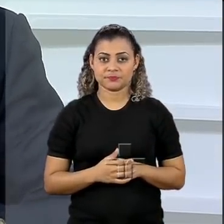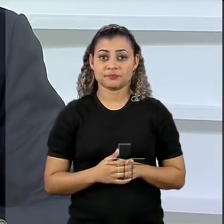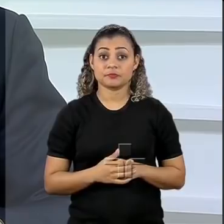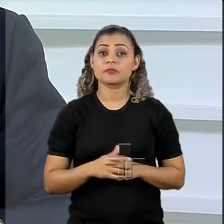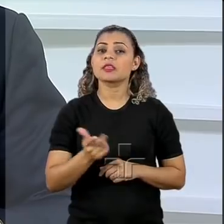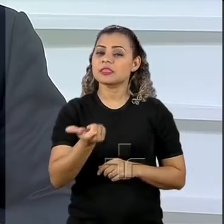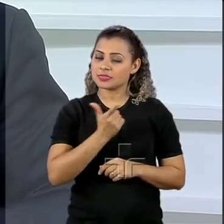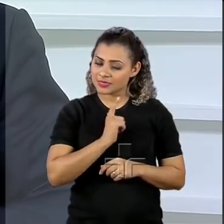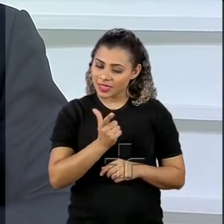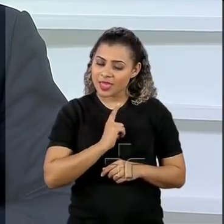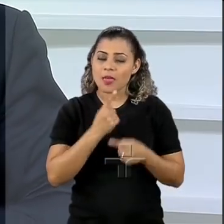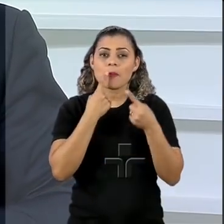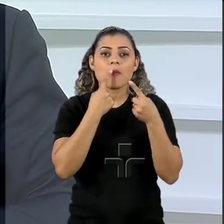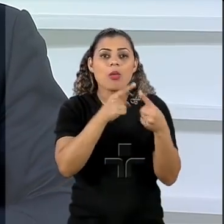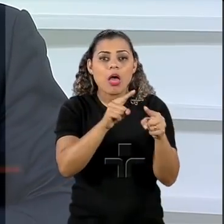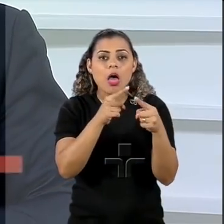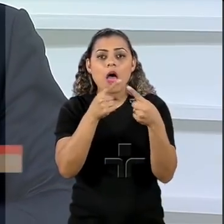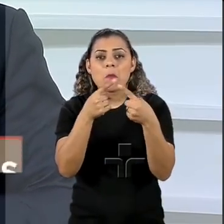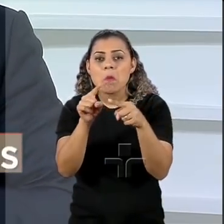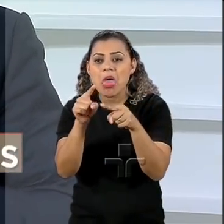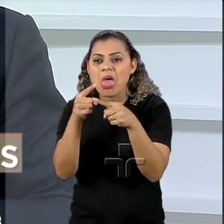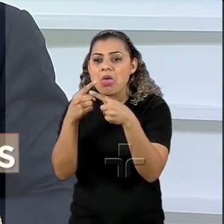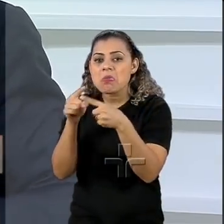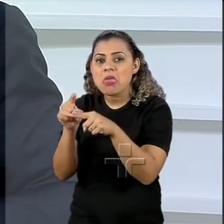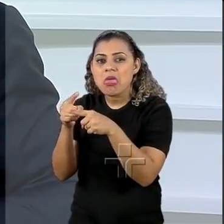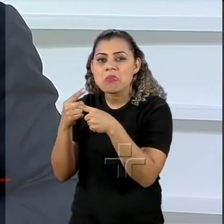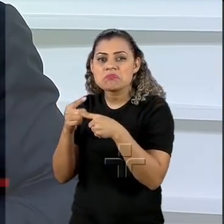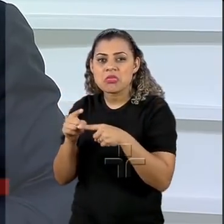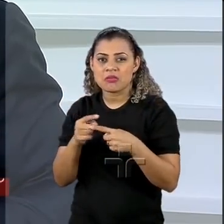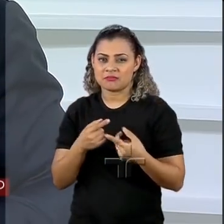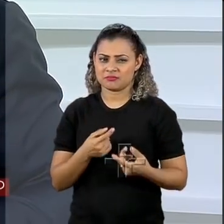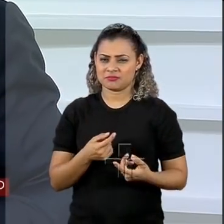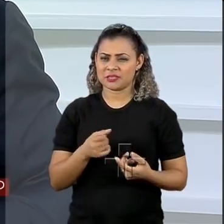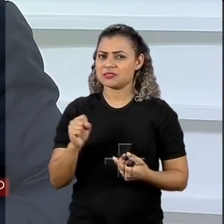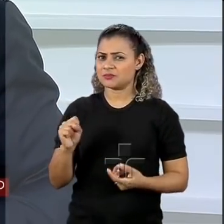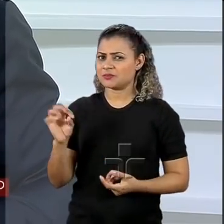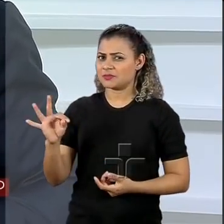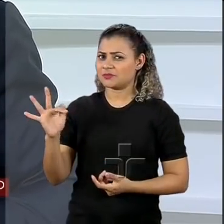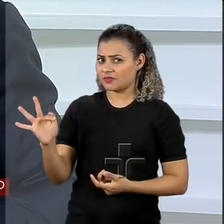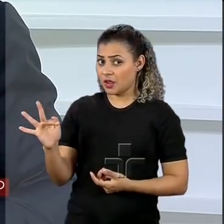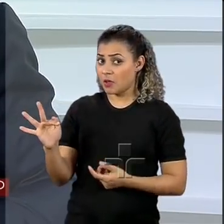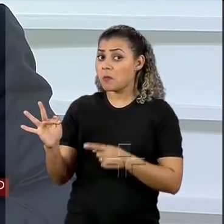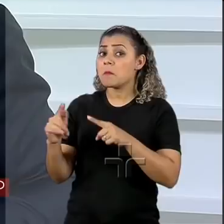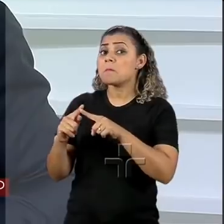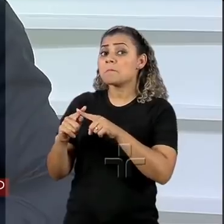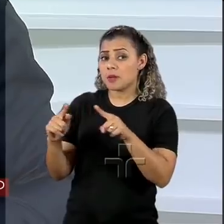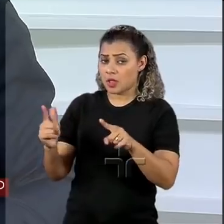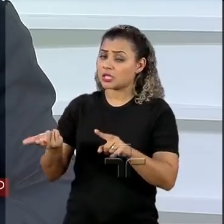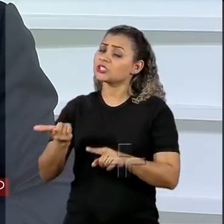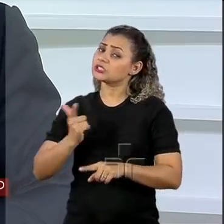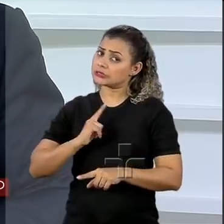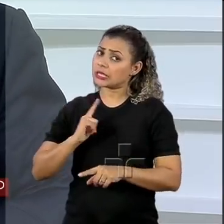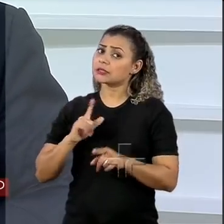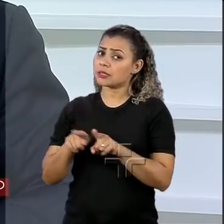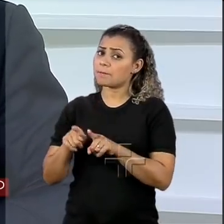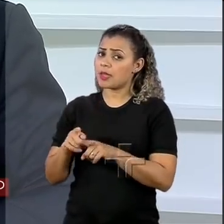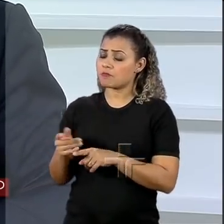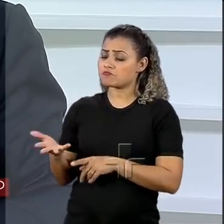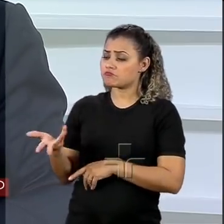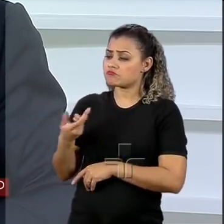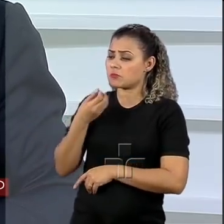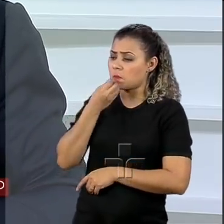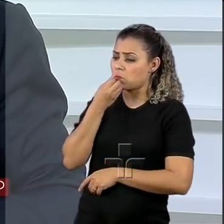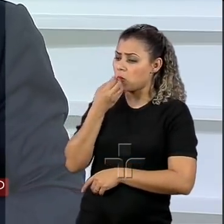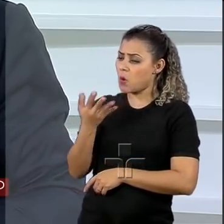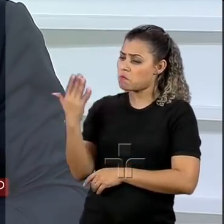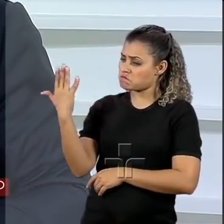muitas críticas, podemos tecer aqui ao Supremo Tribunal Federal, mas também temos muitas razões de elogios. O Supremo